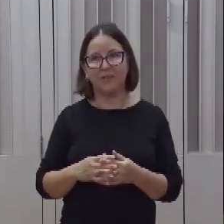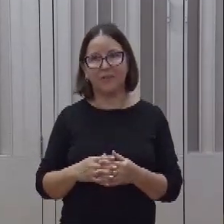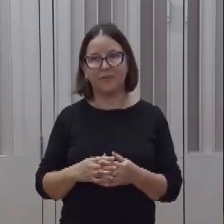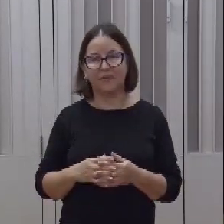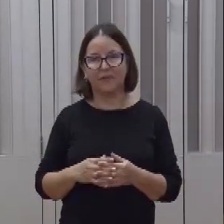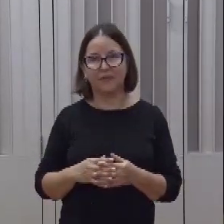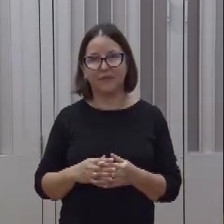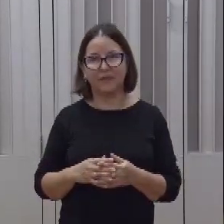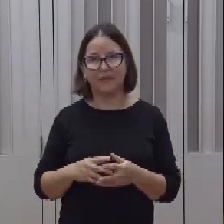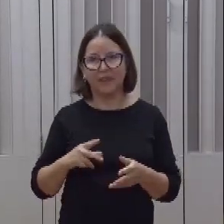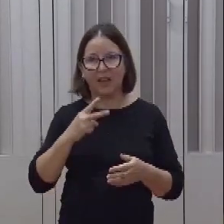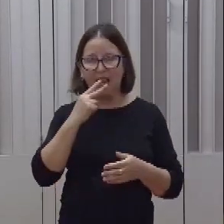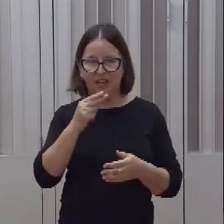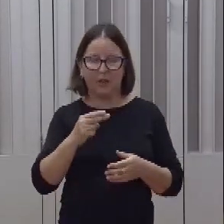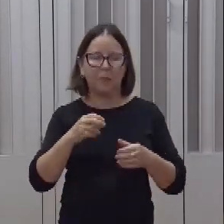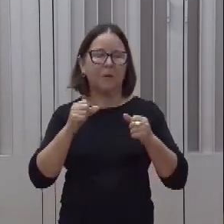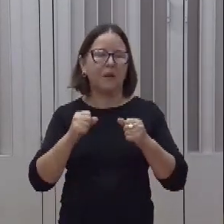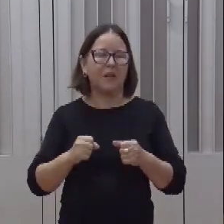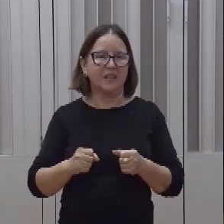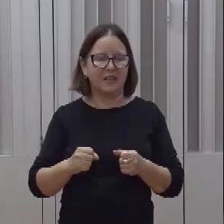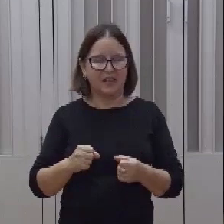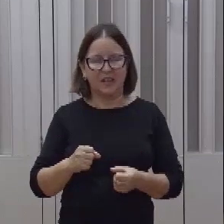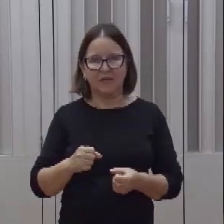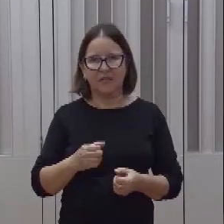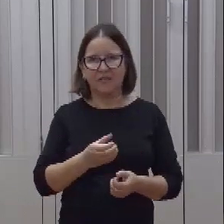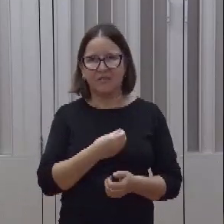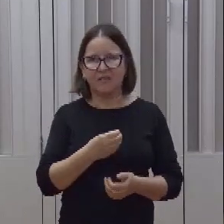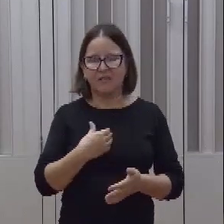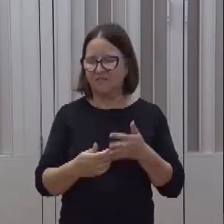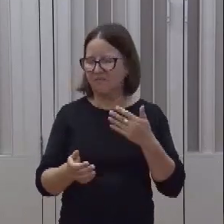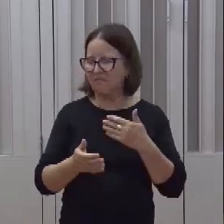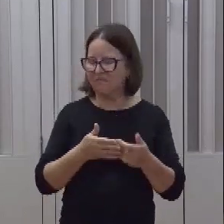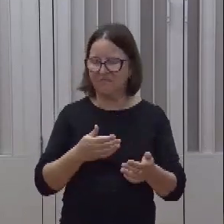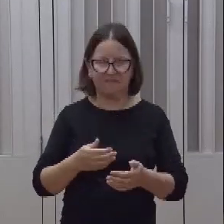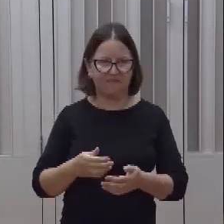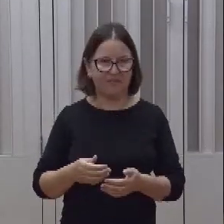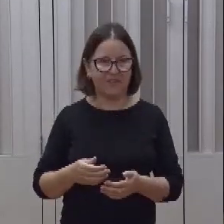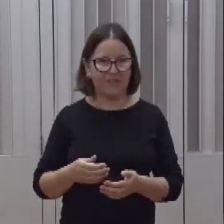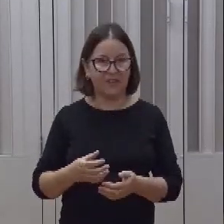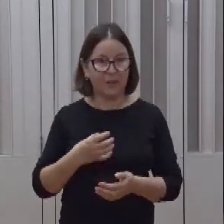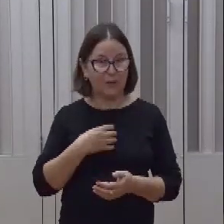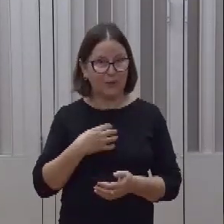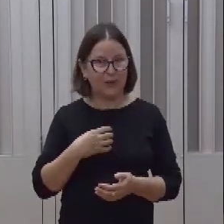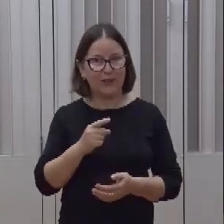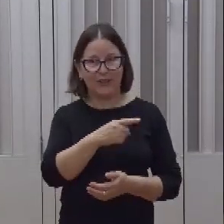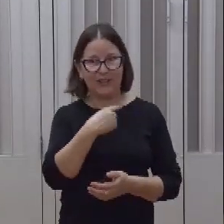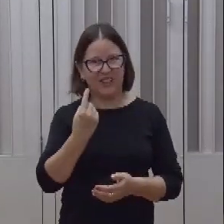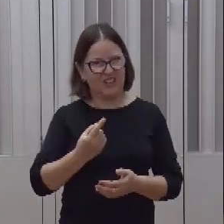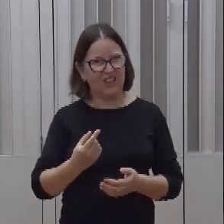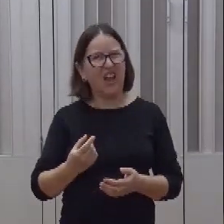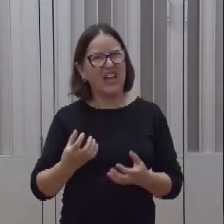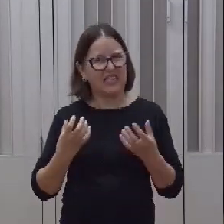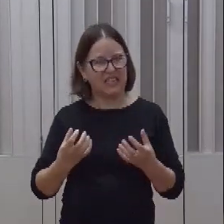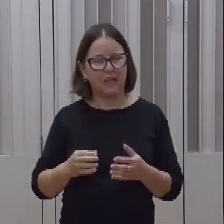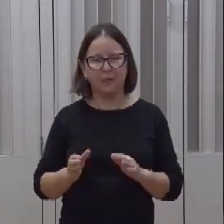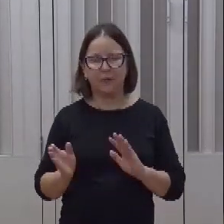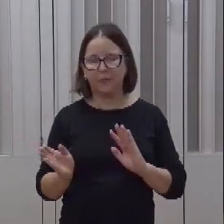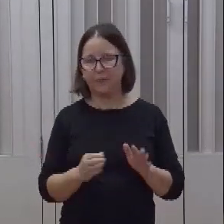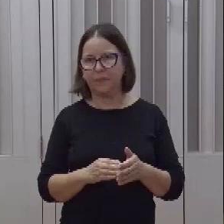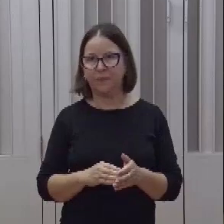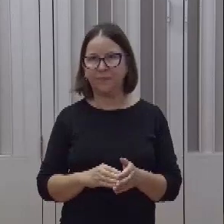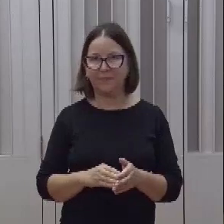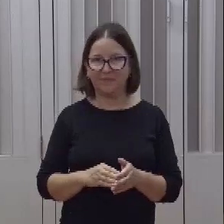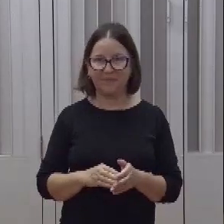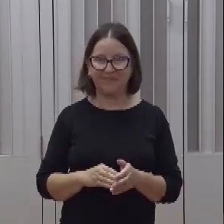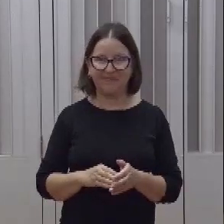podemos viver do jeito que a gente quer. Em meio a essas instruções encorajadoras, agora